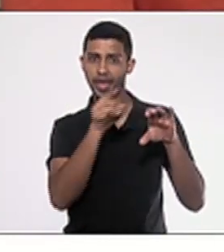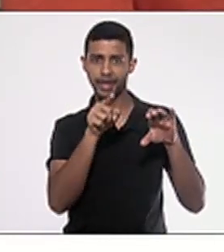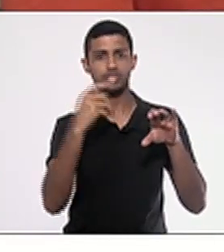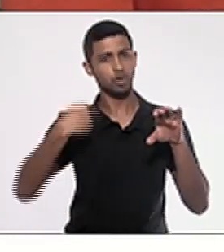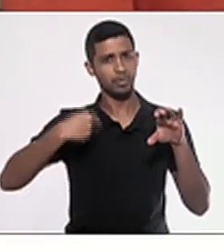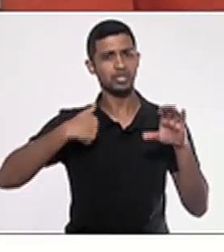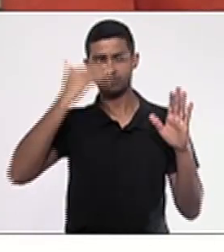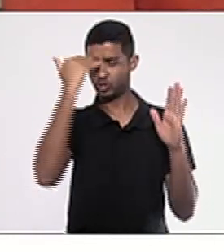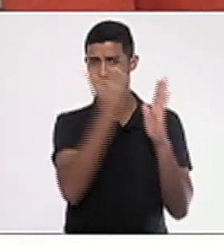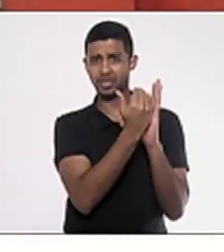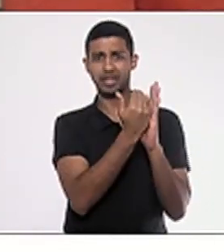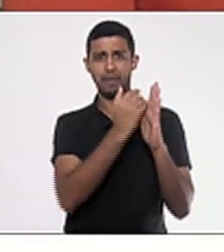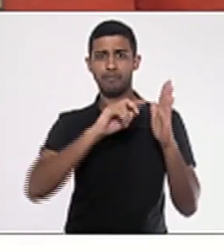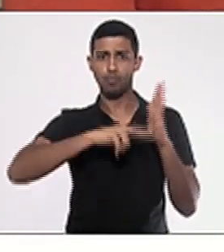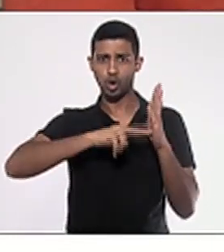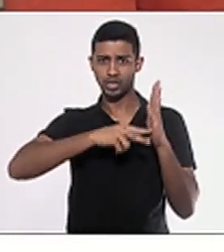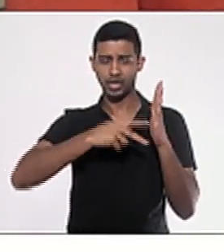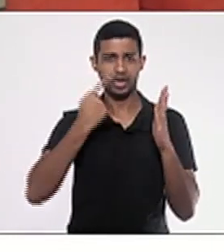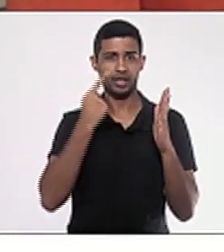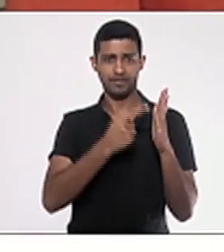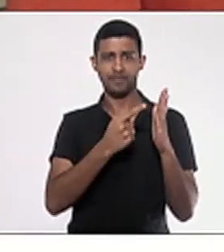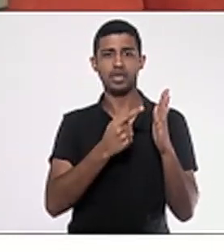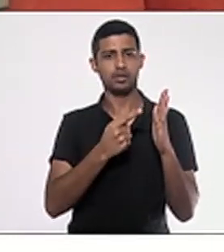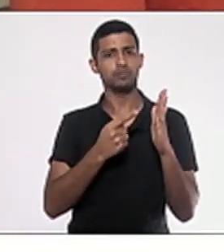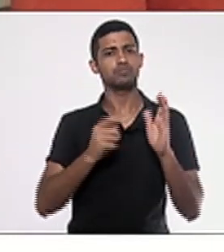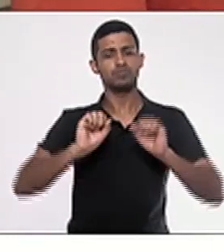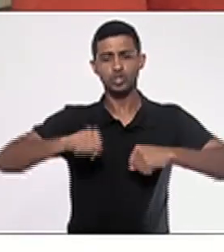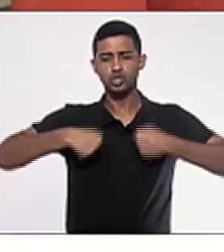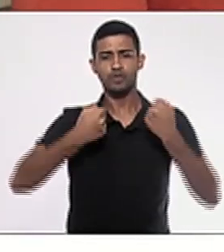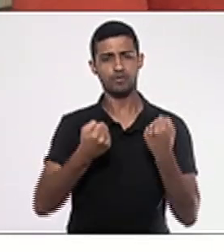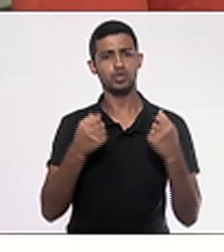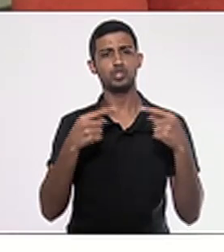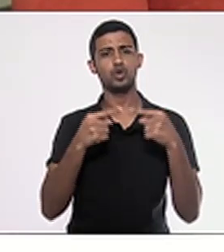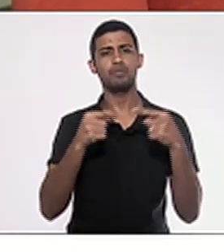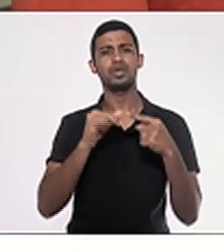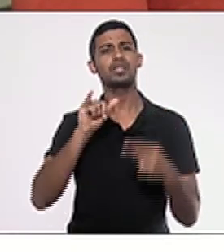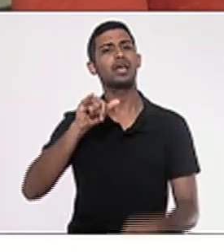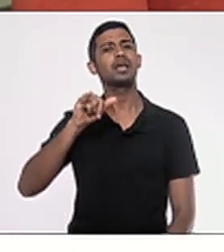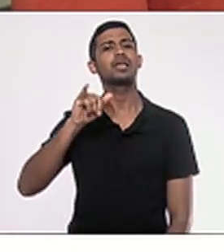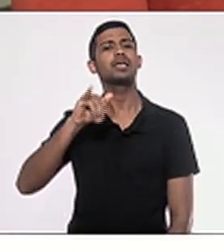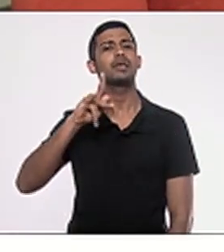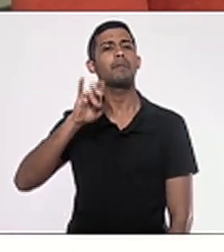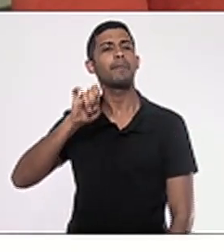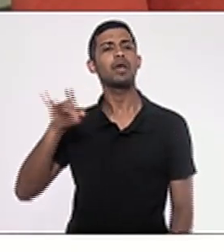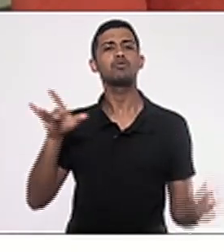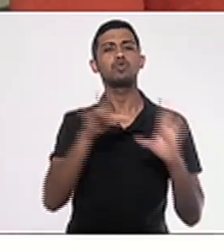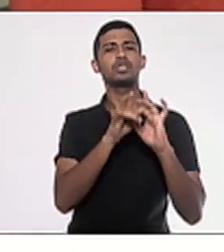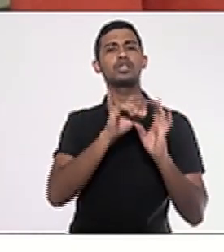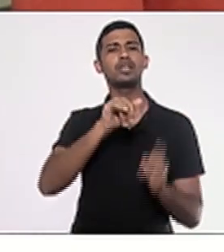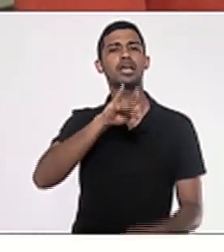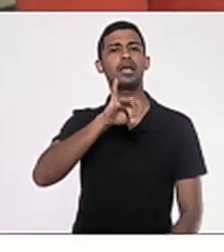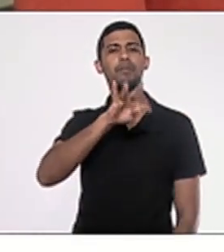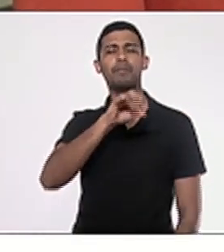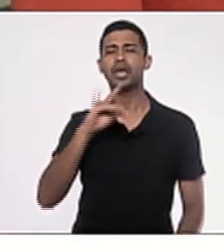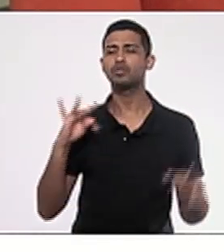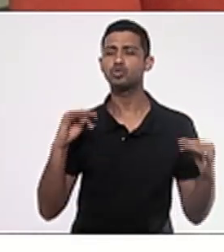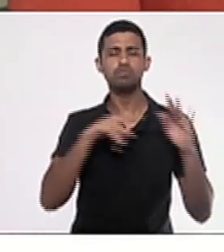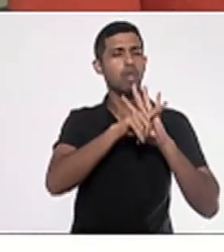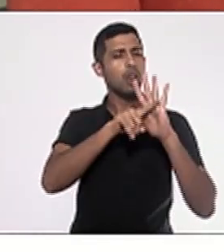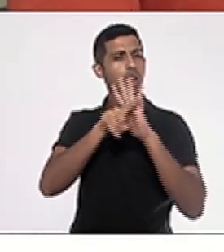Ela é certificada. O IPEM é o braço executor do Inmetro. Ele fiscaliza todos